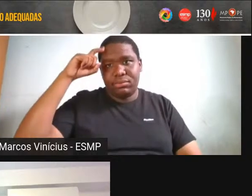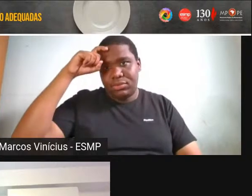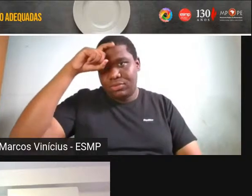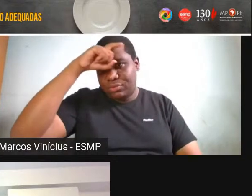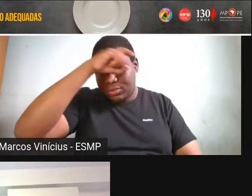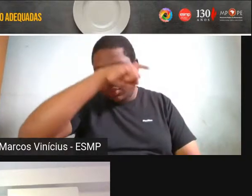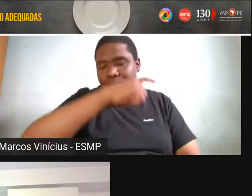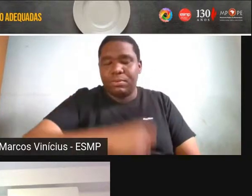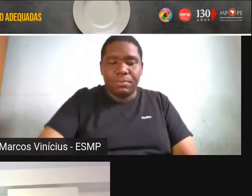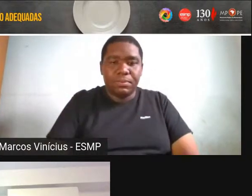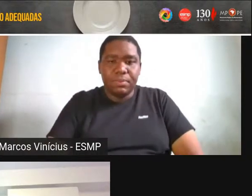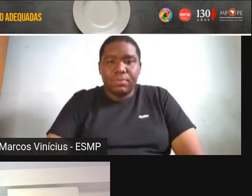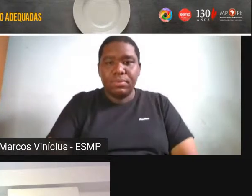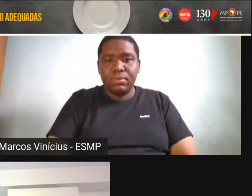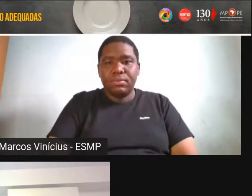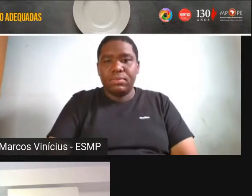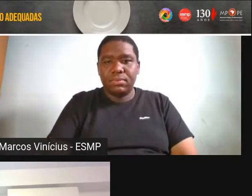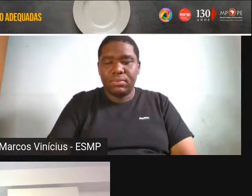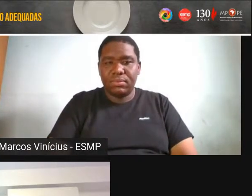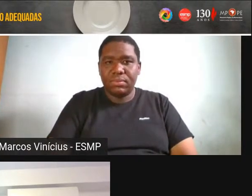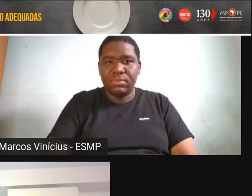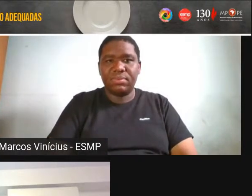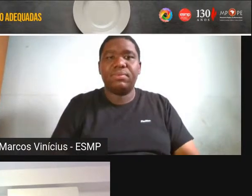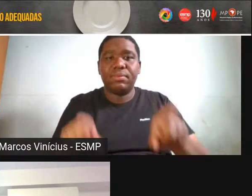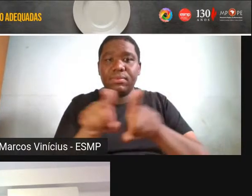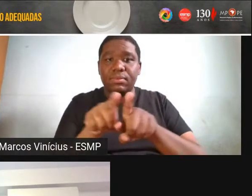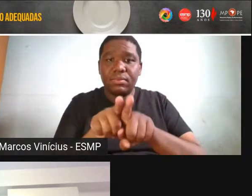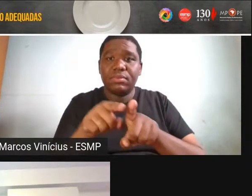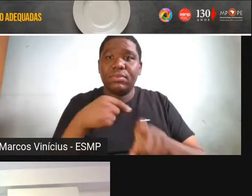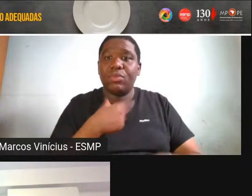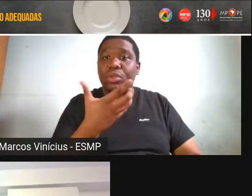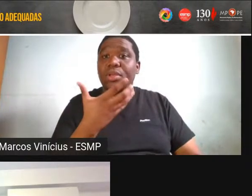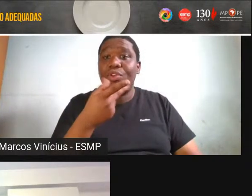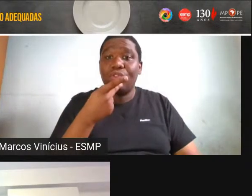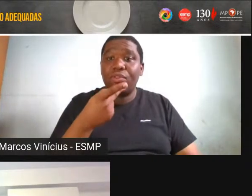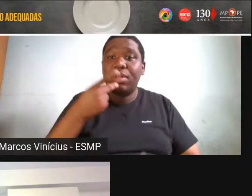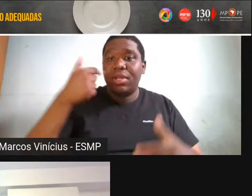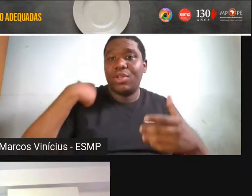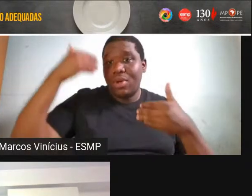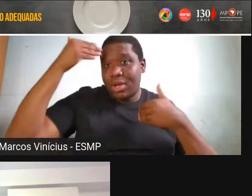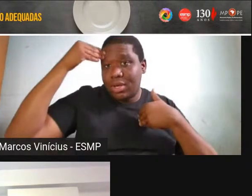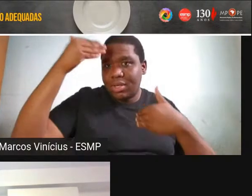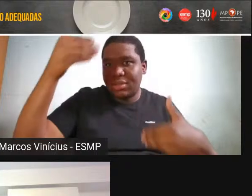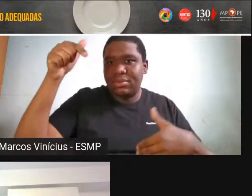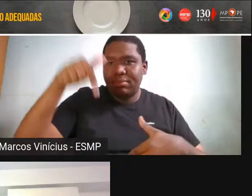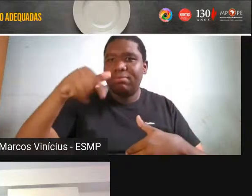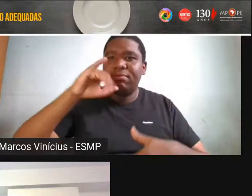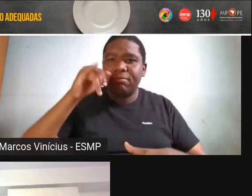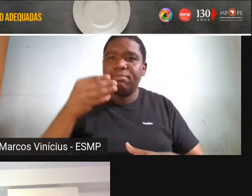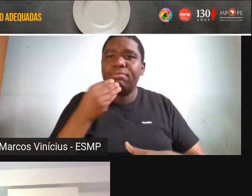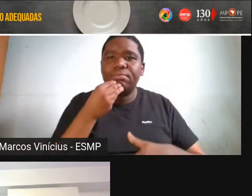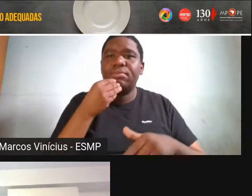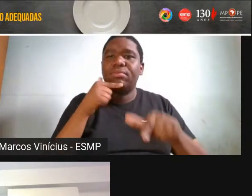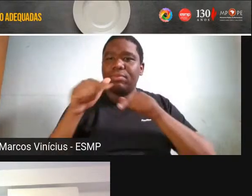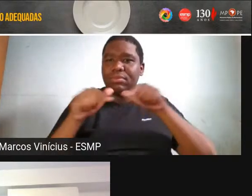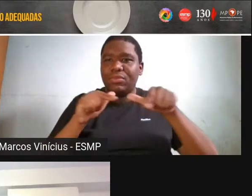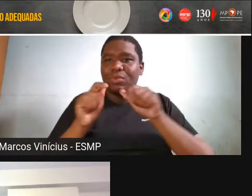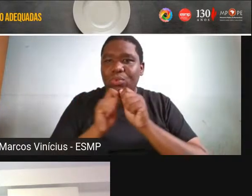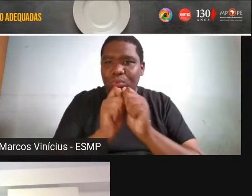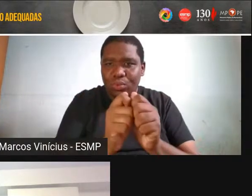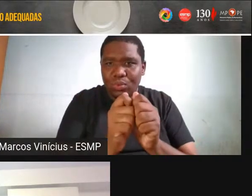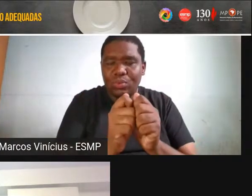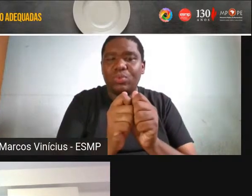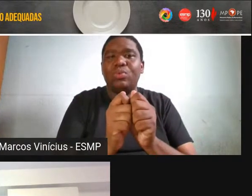difícil. E eu gostaria de dizer que eu agradeço muito a oportunidade de estar trabalhando junto com o Wesley e com todos